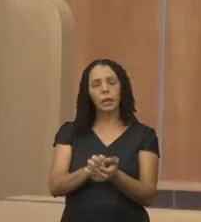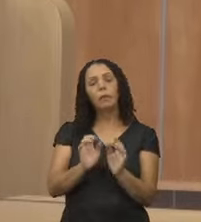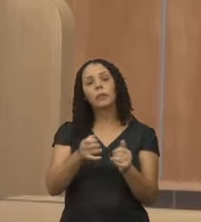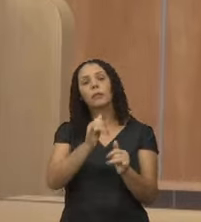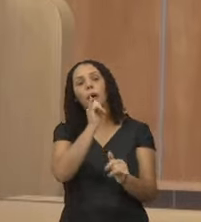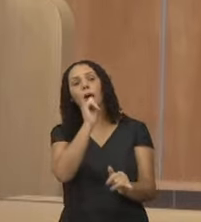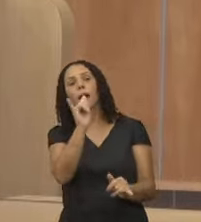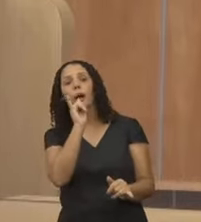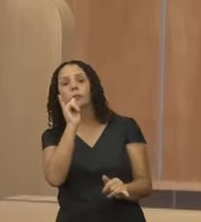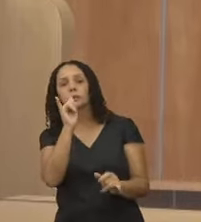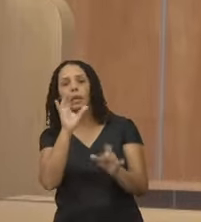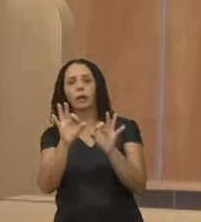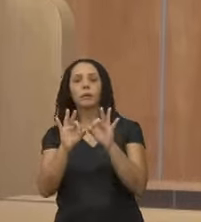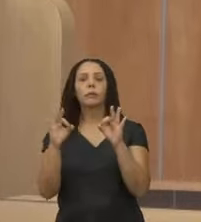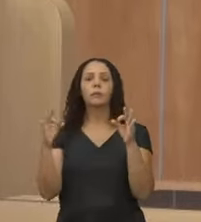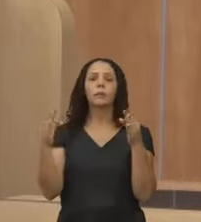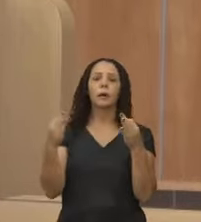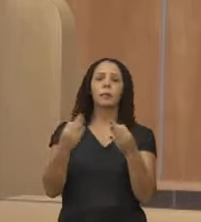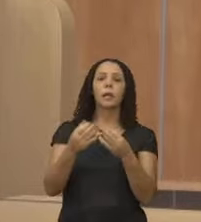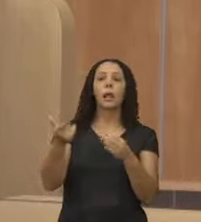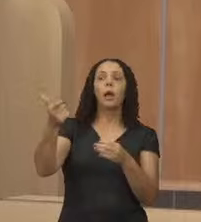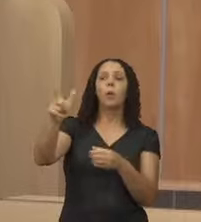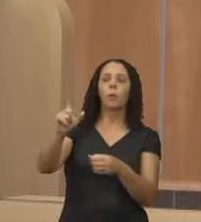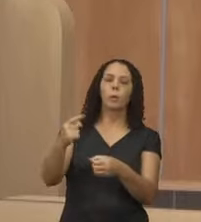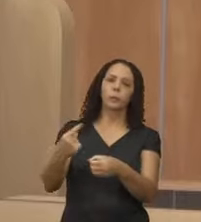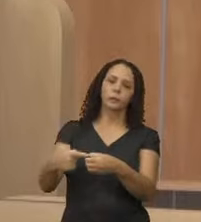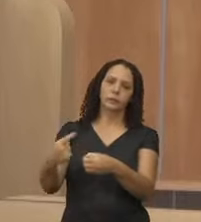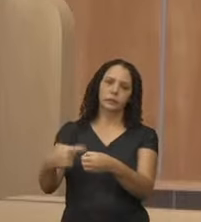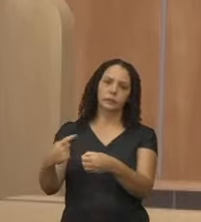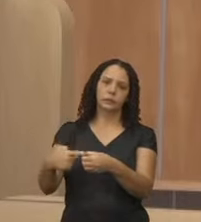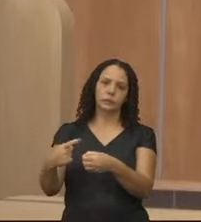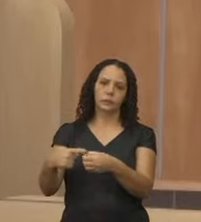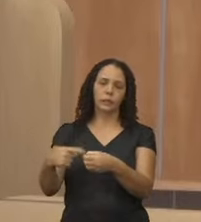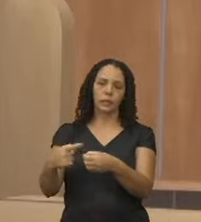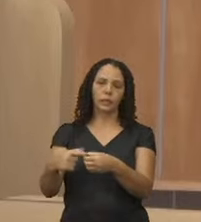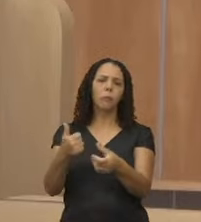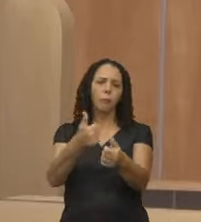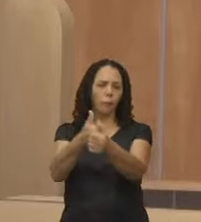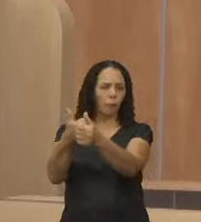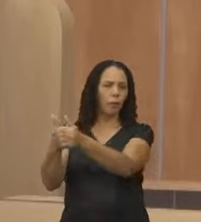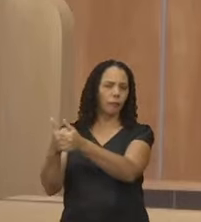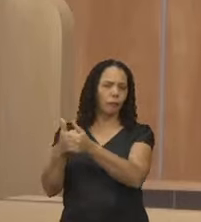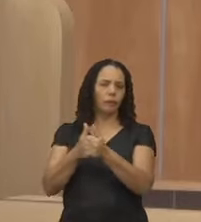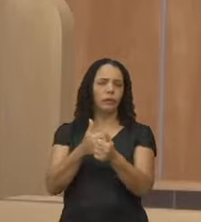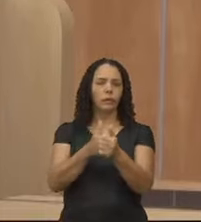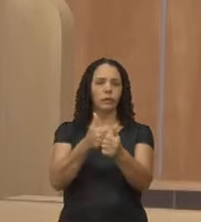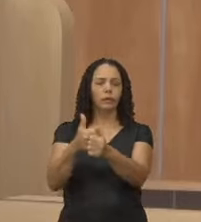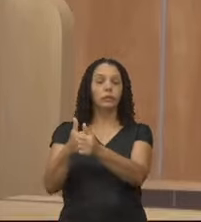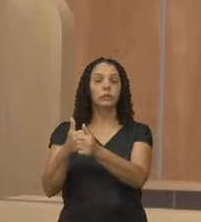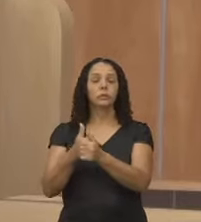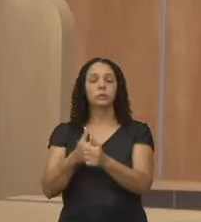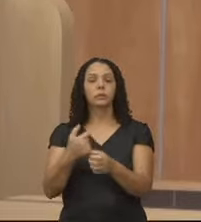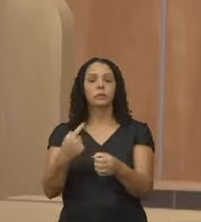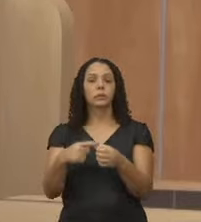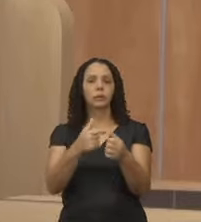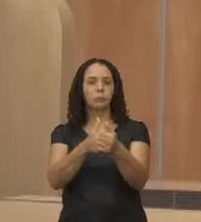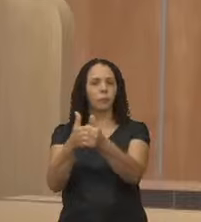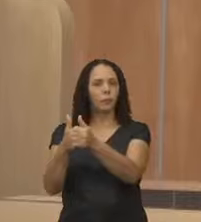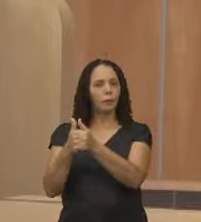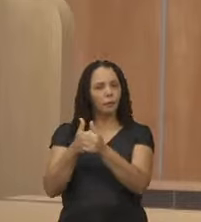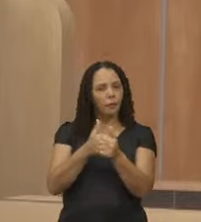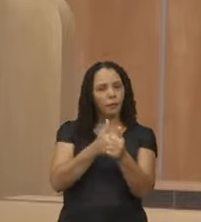avisar um parente de Paraibuna, de Taubaté, estou falando aqui do Vale mesmo para não ficar muito longe, porque senão a gente vai até perder